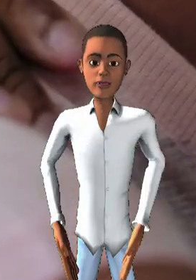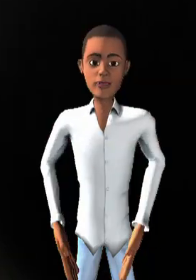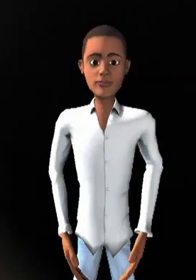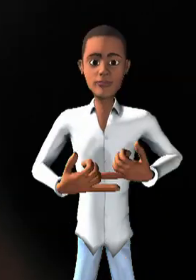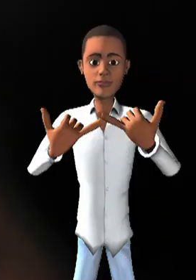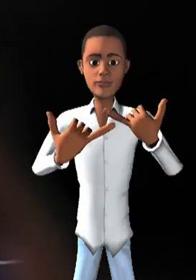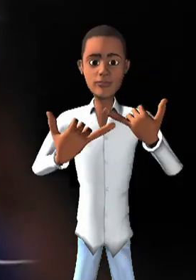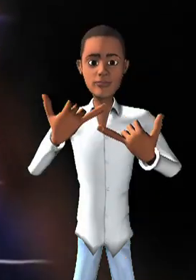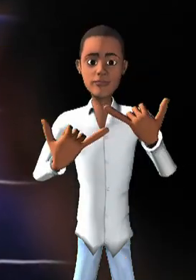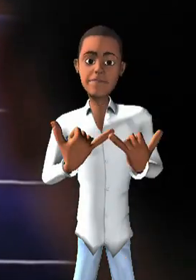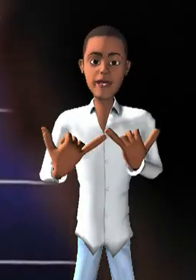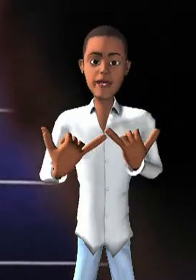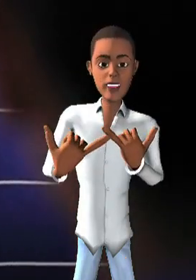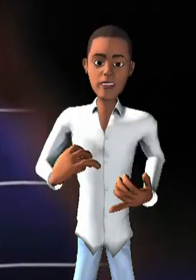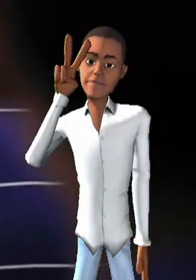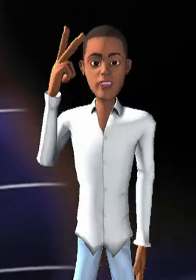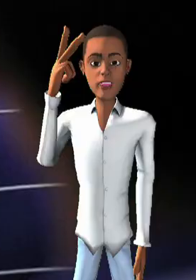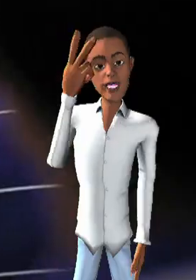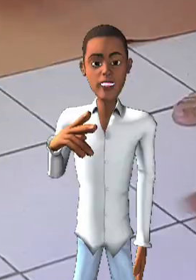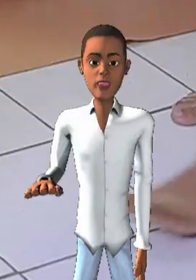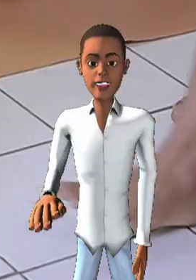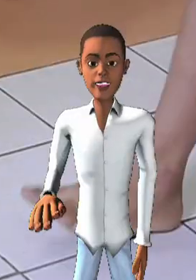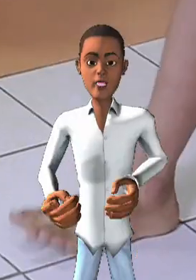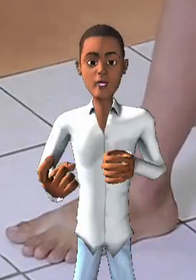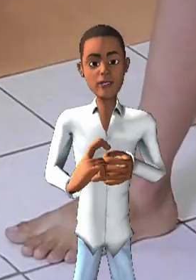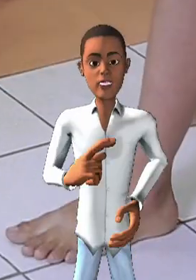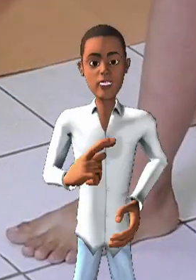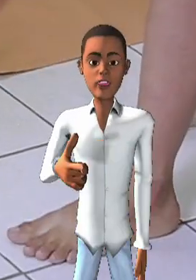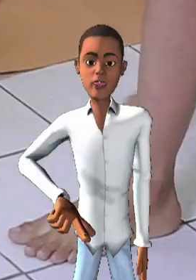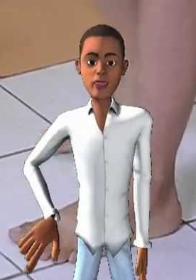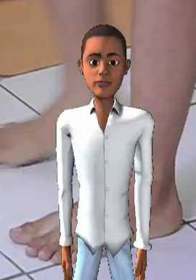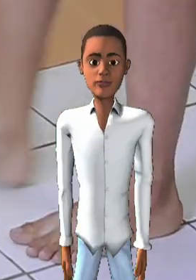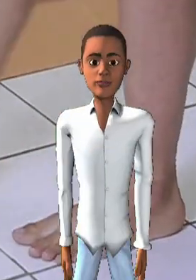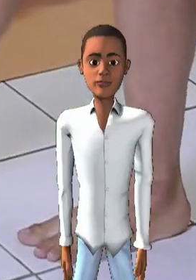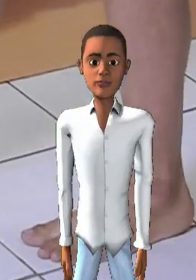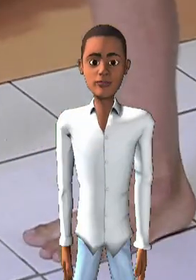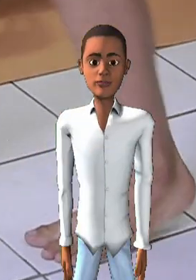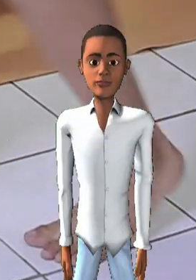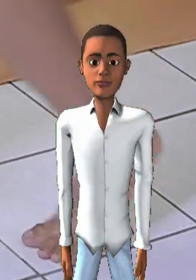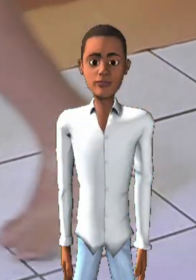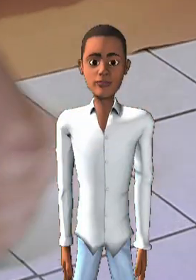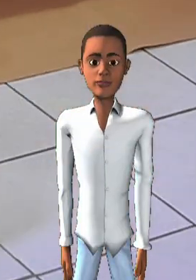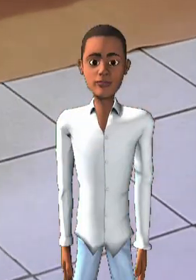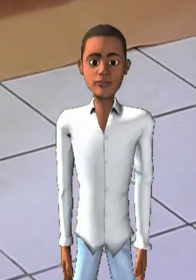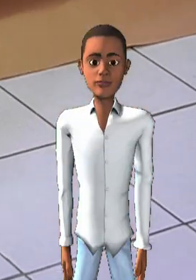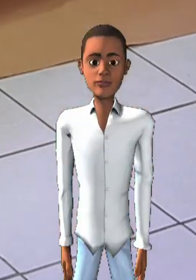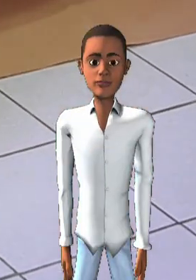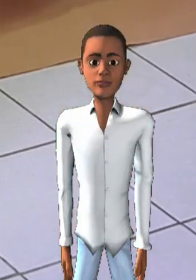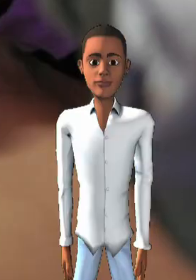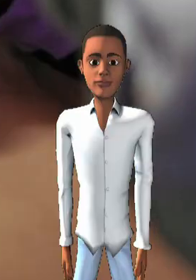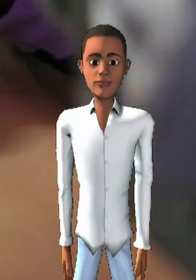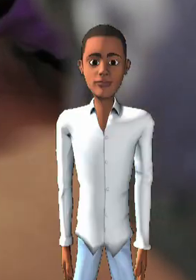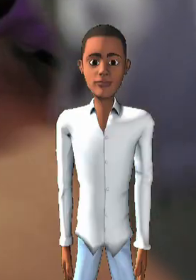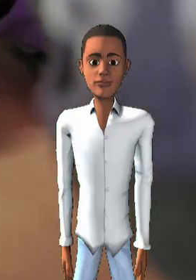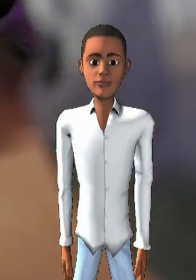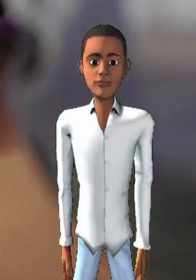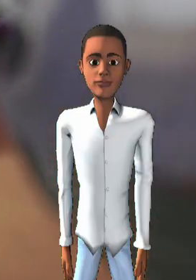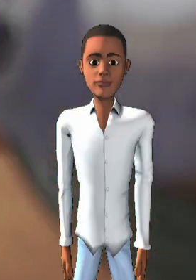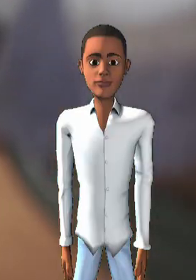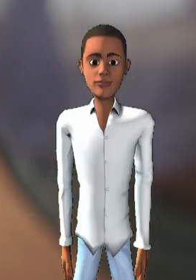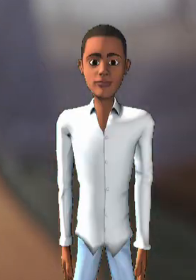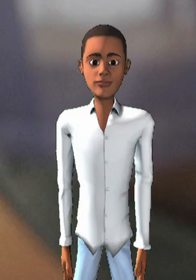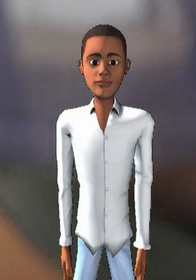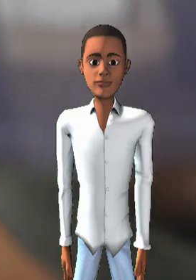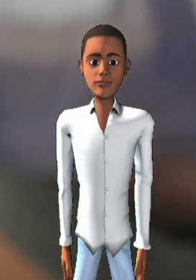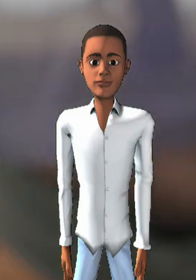deles. E que ali, em algumas brincadeiras, a gente volta a ser criança junto, sabe? Rapaz negro de 15 anos. Ele deita sobre uma folha de